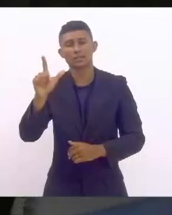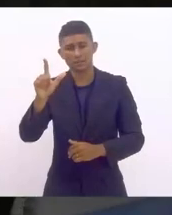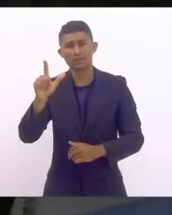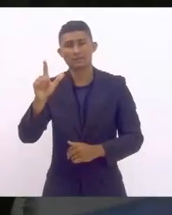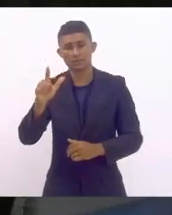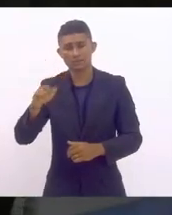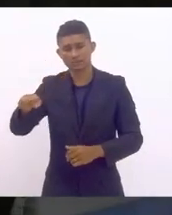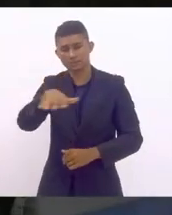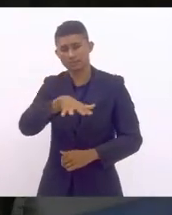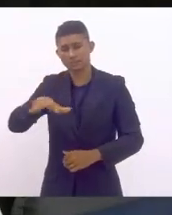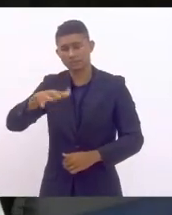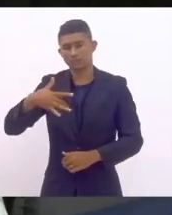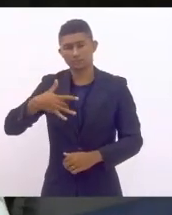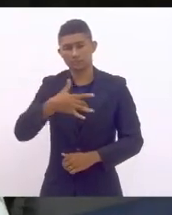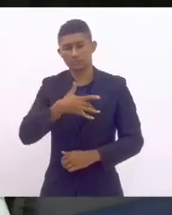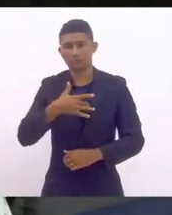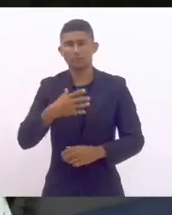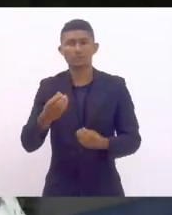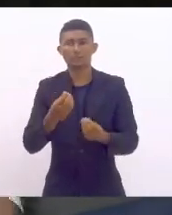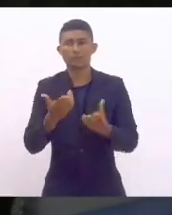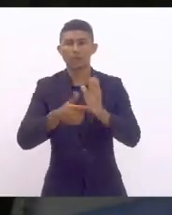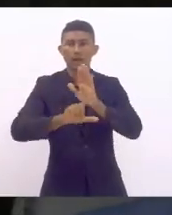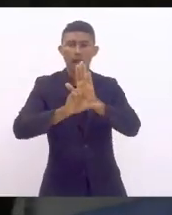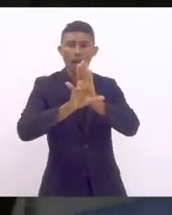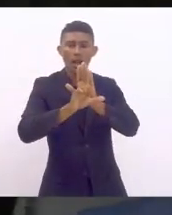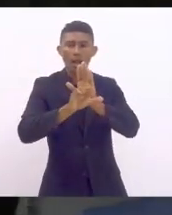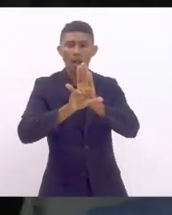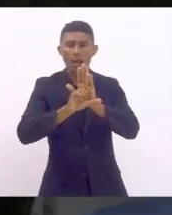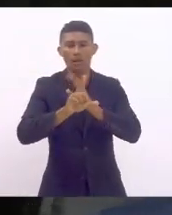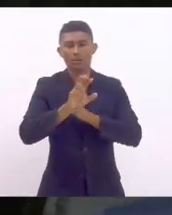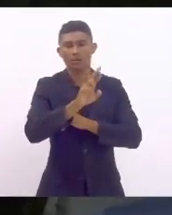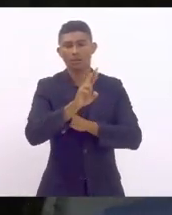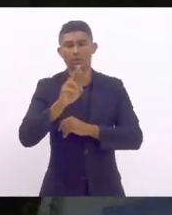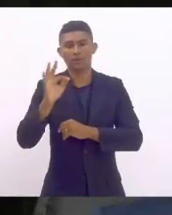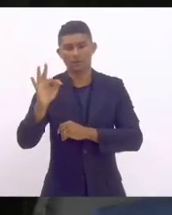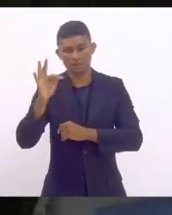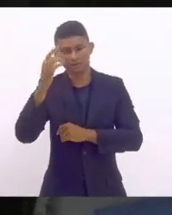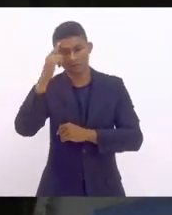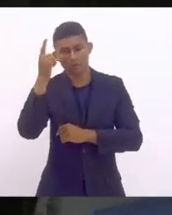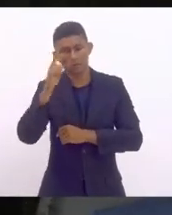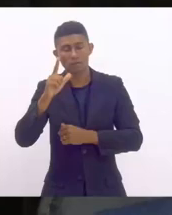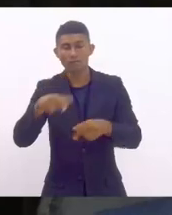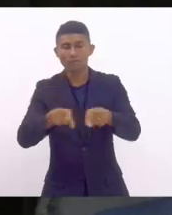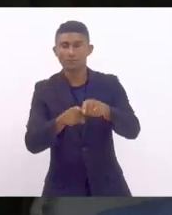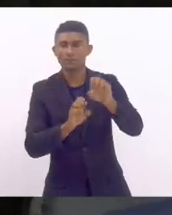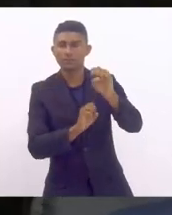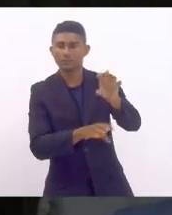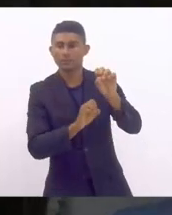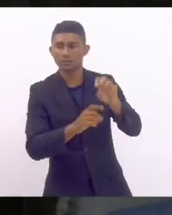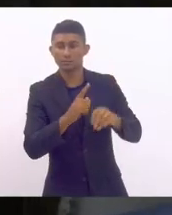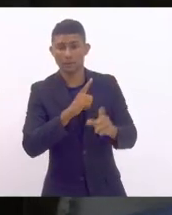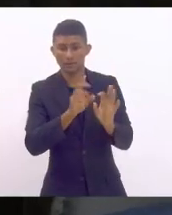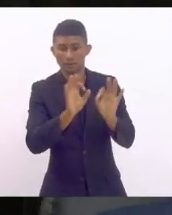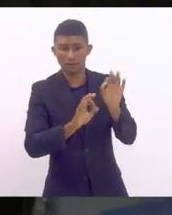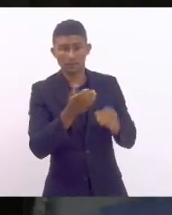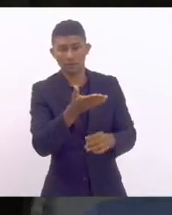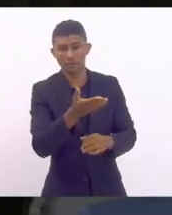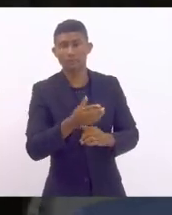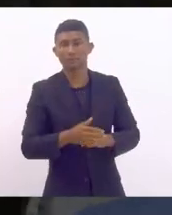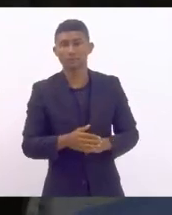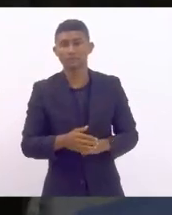saúde da lei de responsabilidade fiscal existe também na educação deputada Alice deputada Luisa canziani